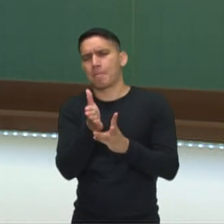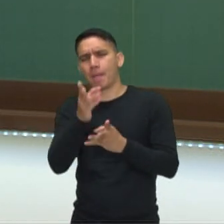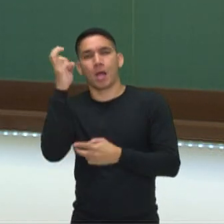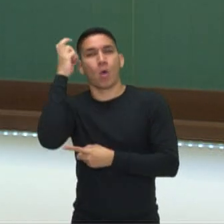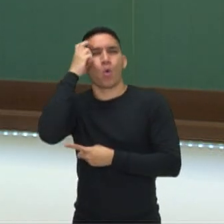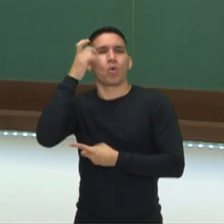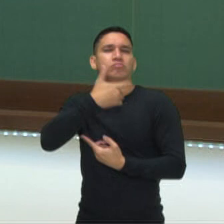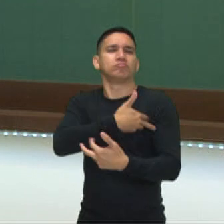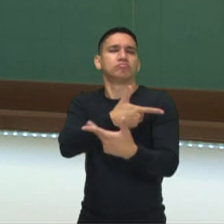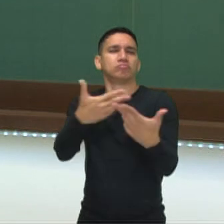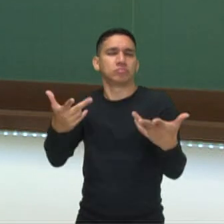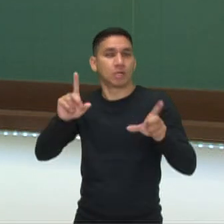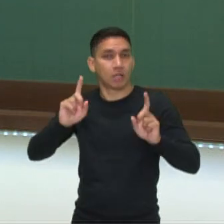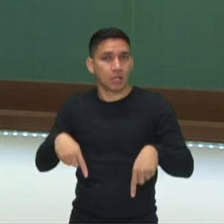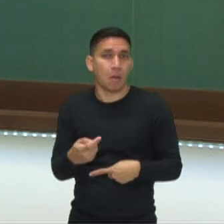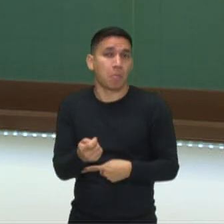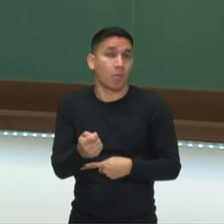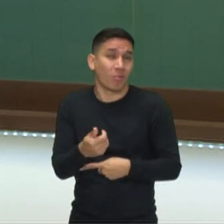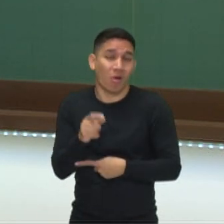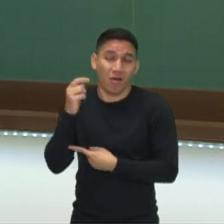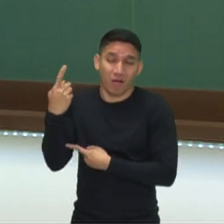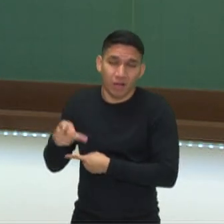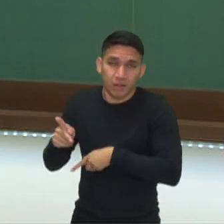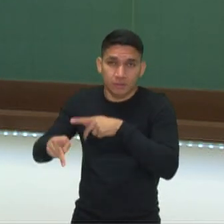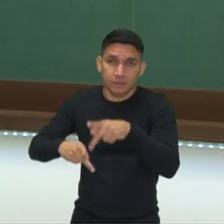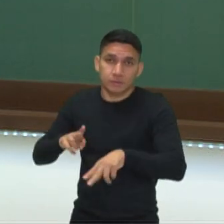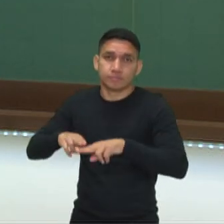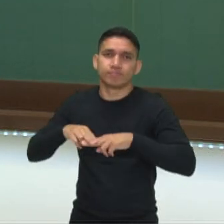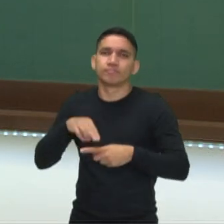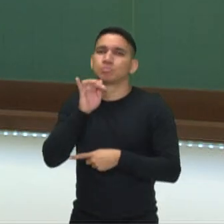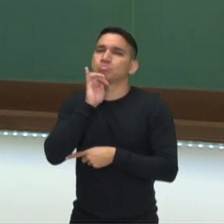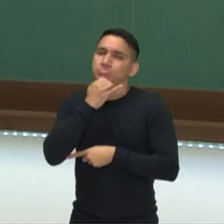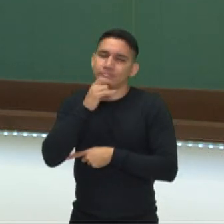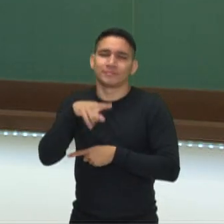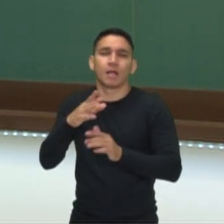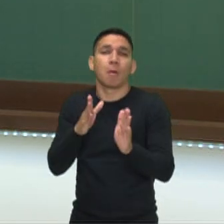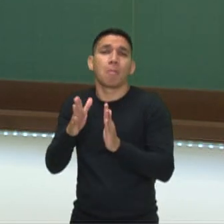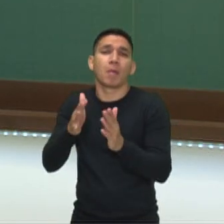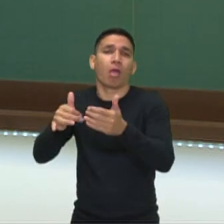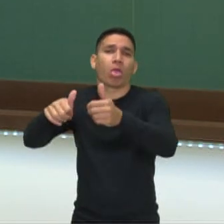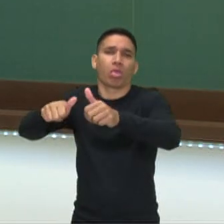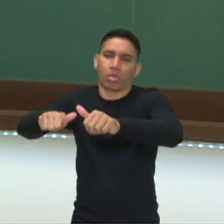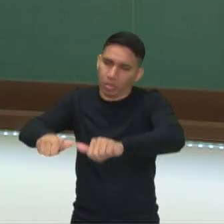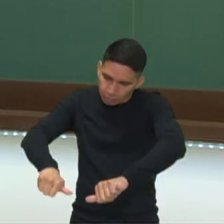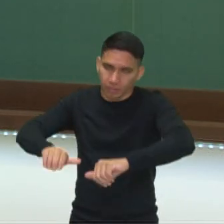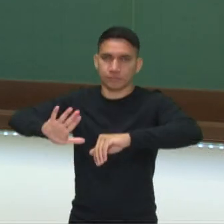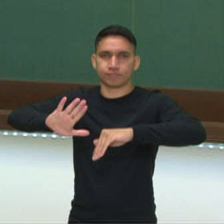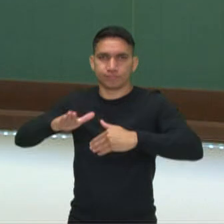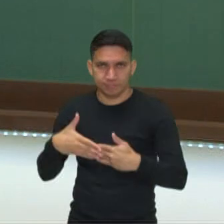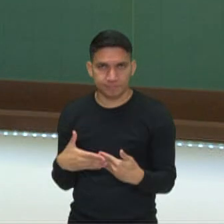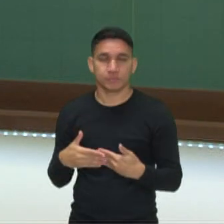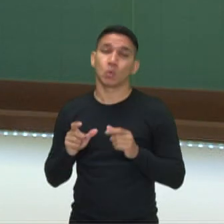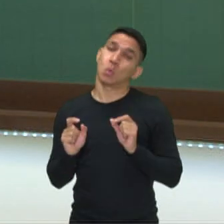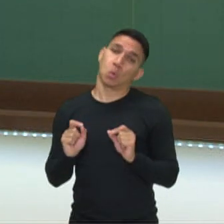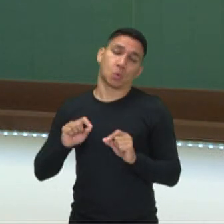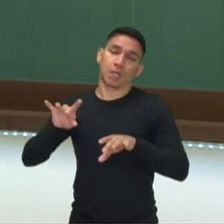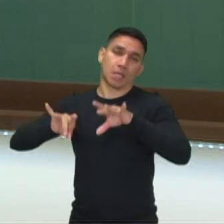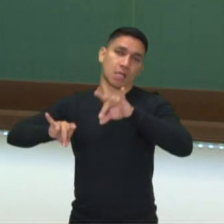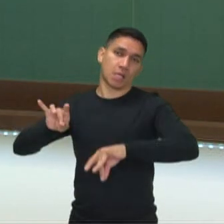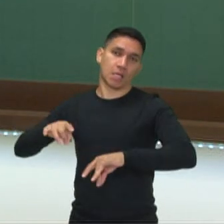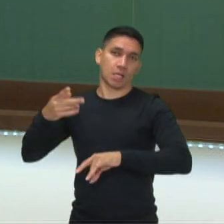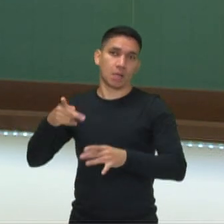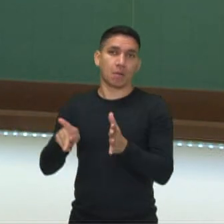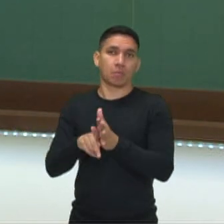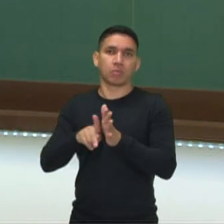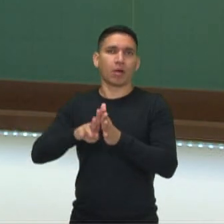dos intelectuais era uma gama muito pequena da população, ele lamenta esse período, e é esse período que exatamente encerra, de certa forma, o teatro